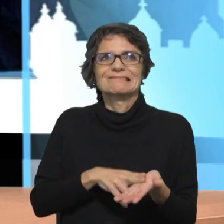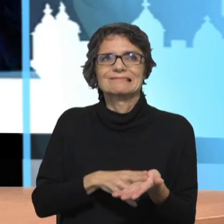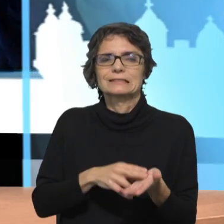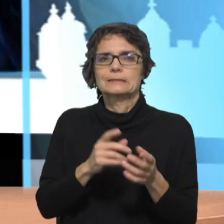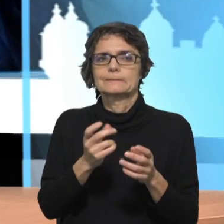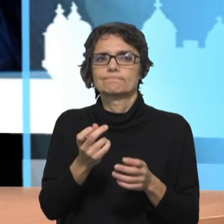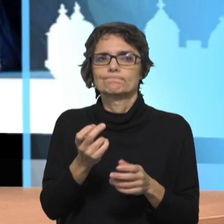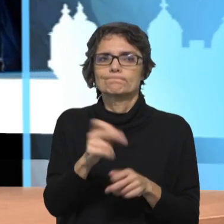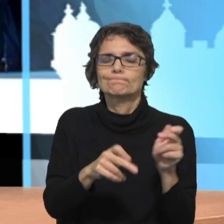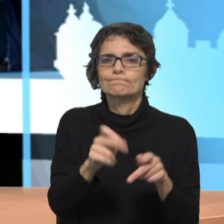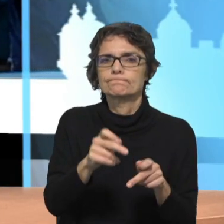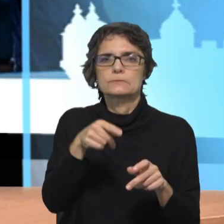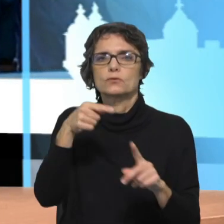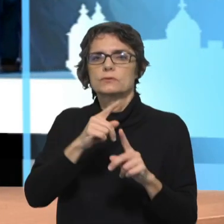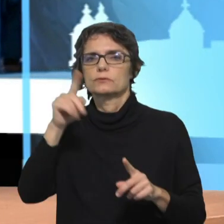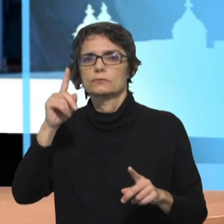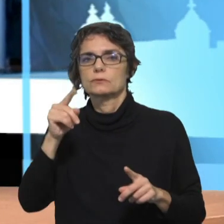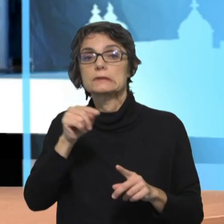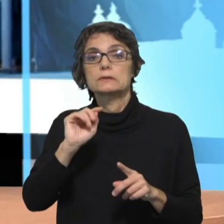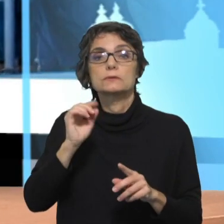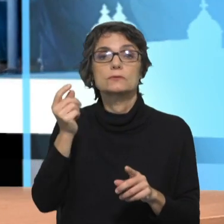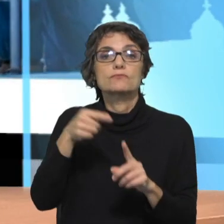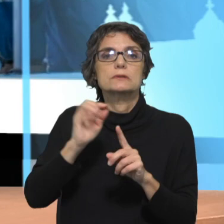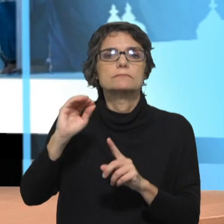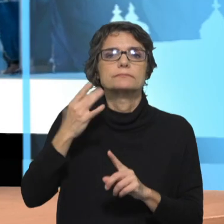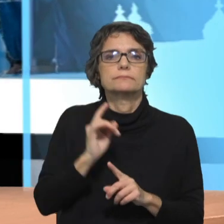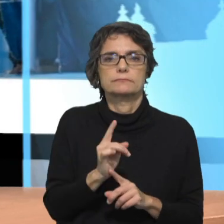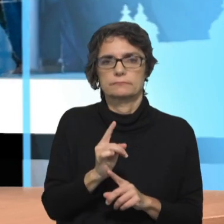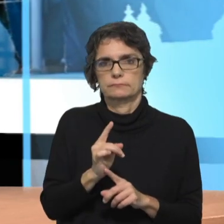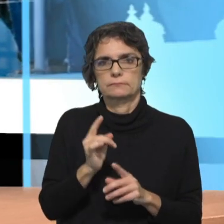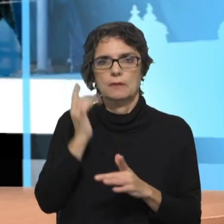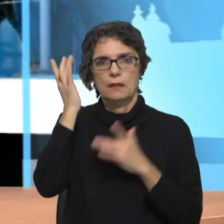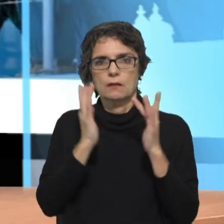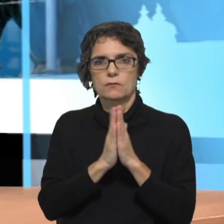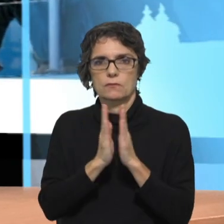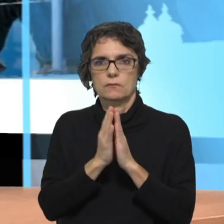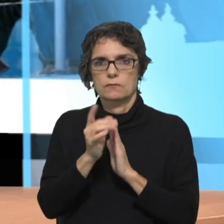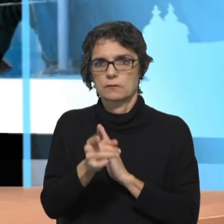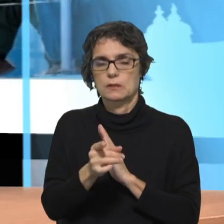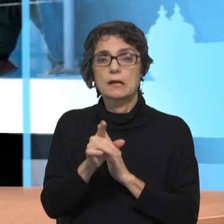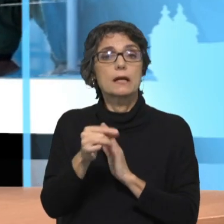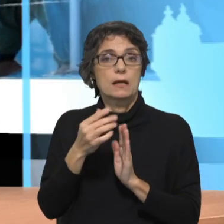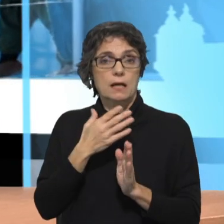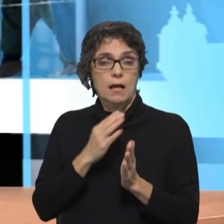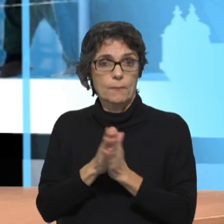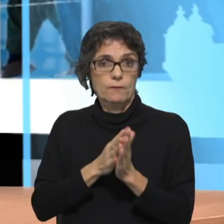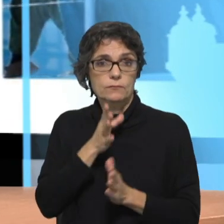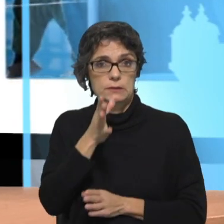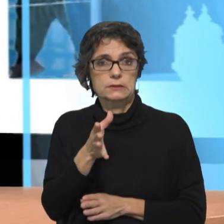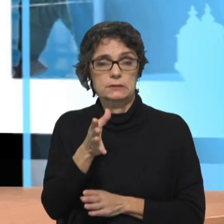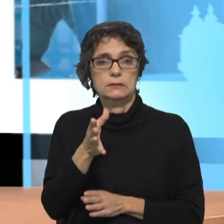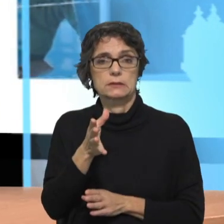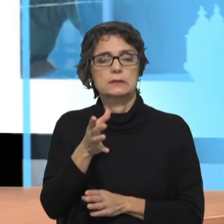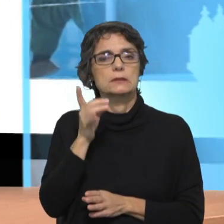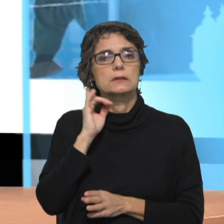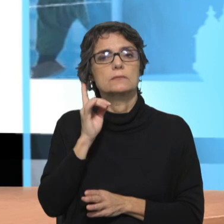hoje não é um dos objetivos. Há um objetivo eminentemente teológico. Aliás, e gostaria de fazer aqui a ressalva da